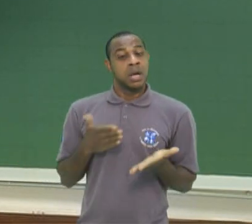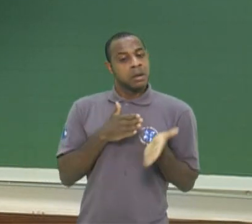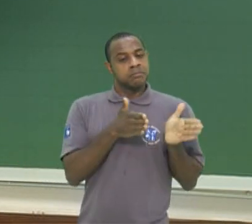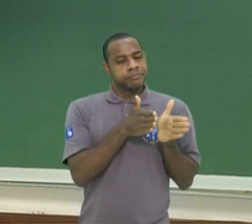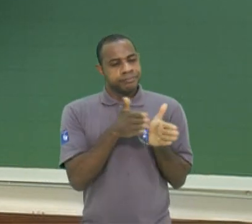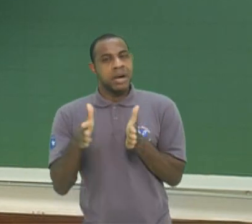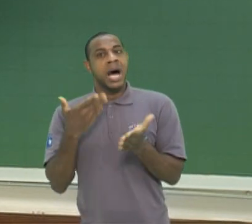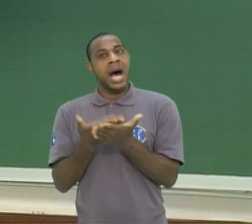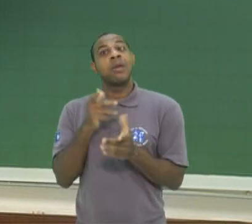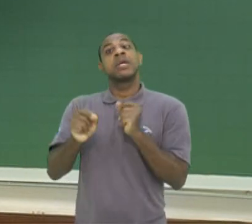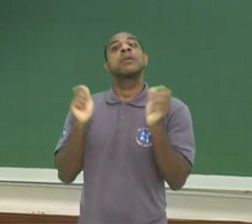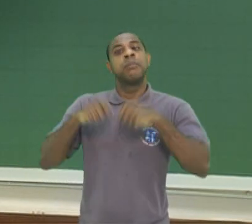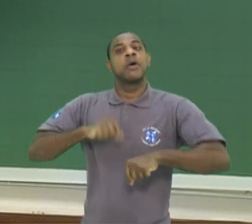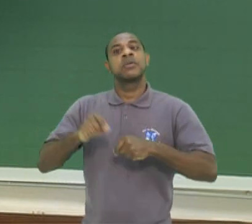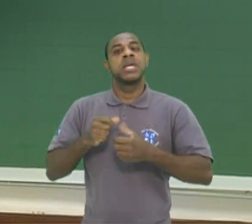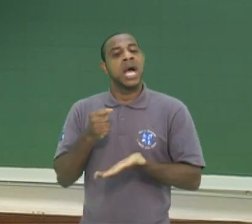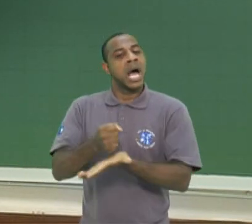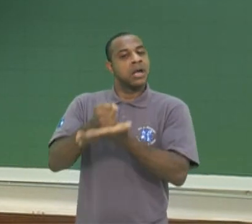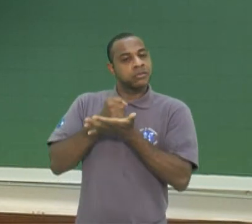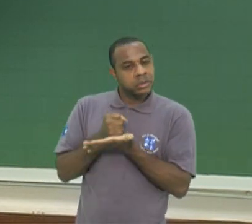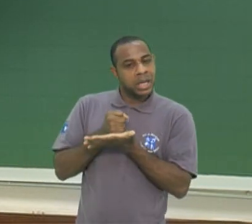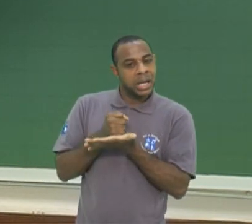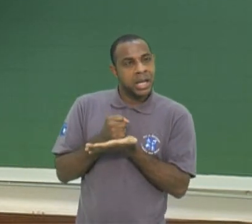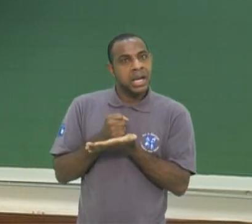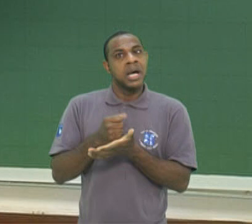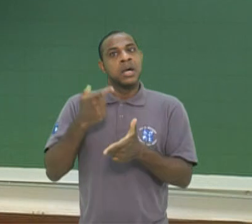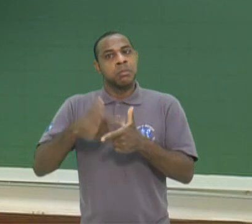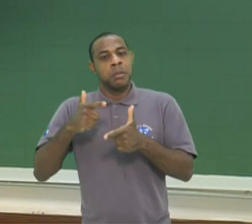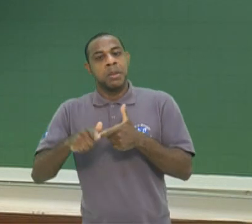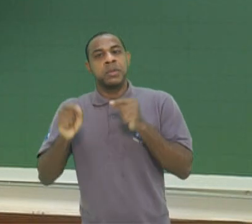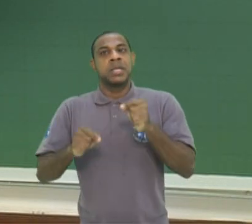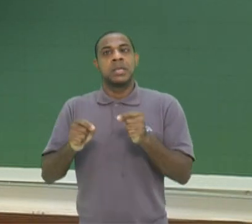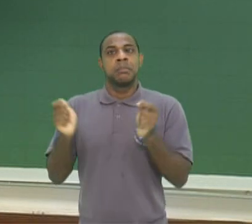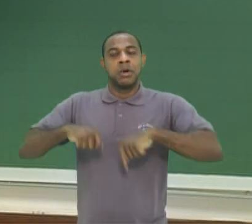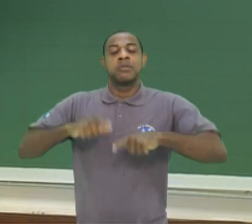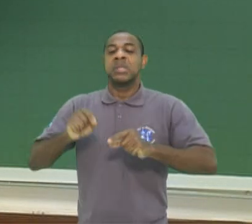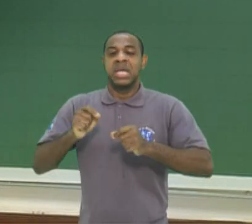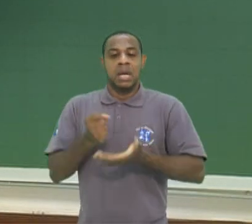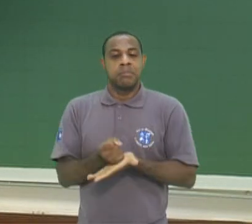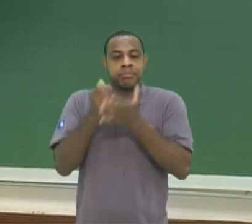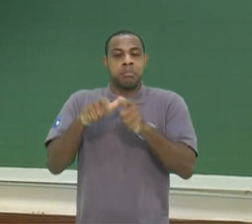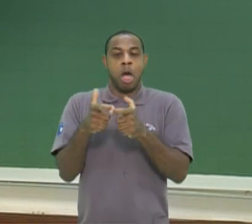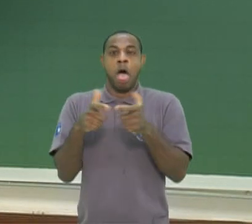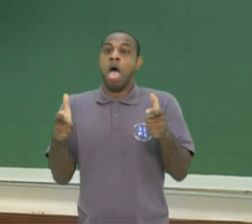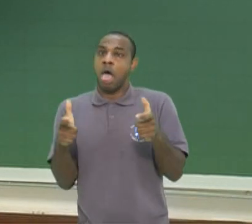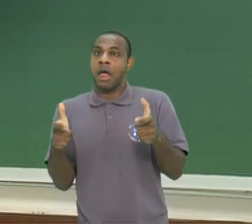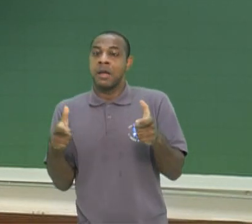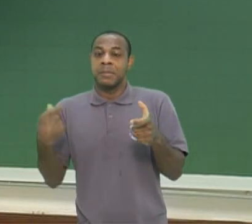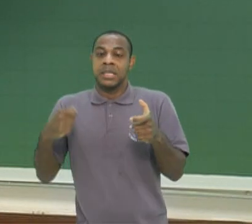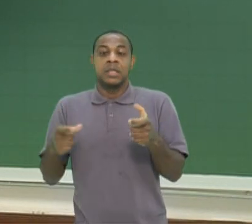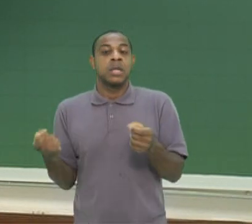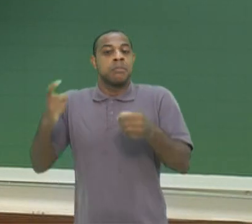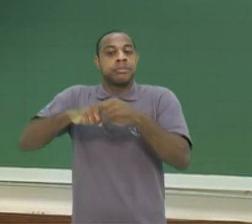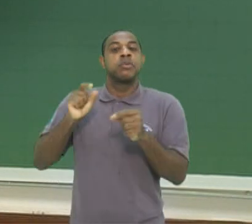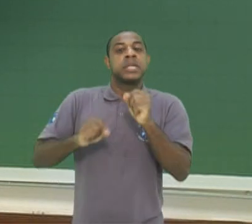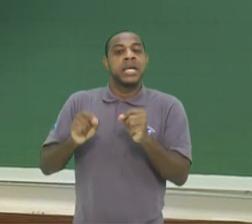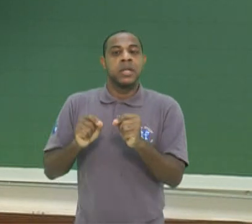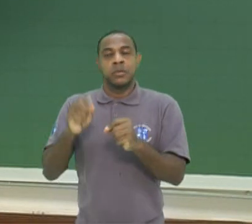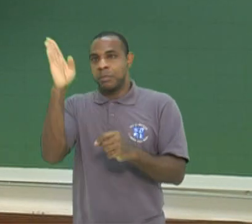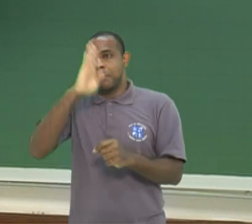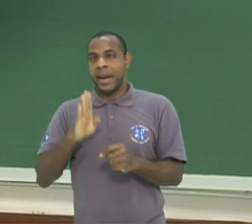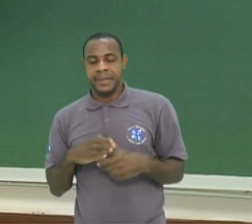pode favorecer justamente que o problema se torne cada vez maior a depender do país. Por isso,